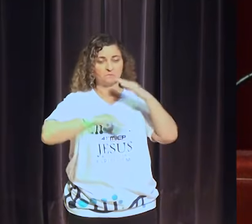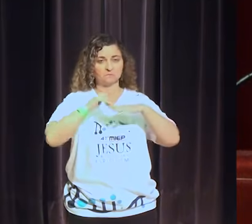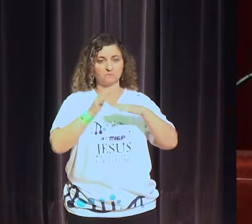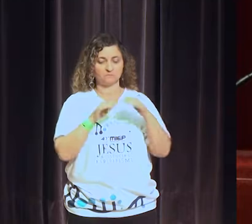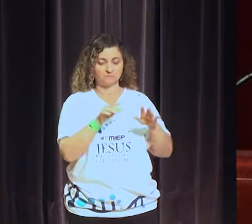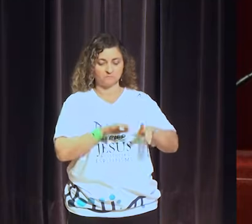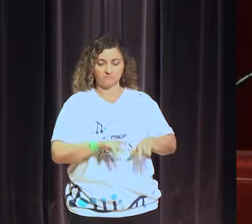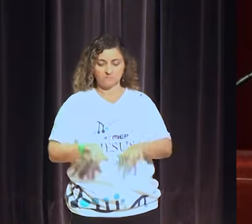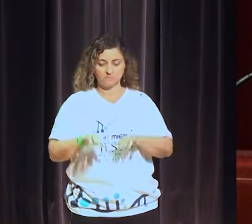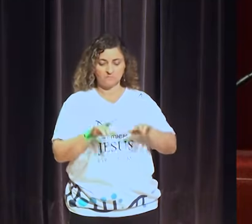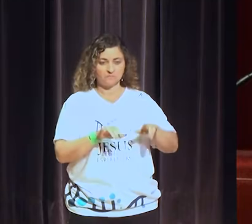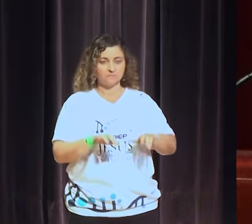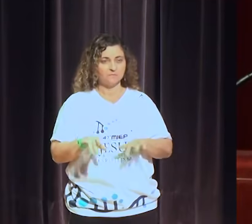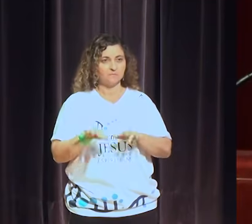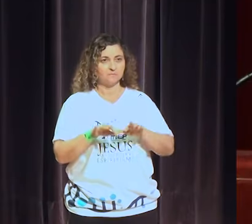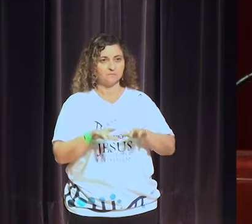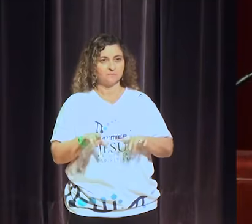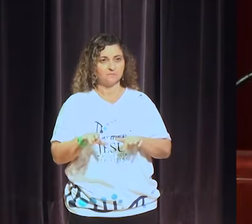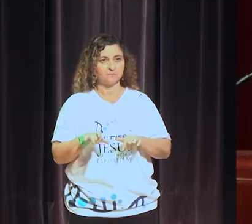Pat Metheny Group.